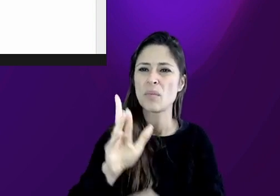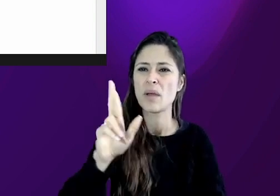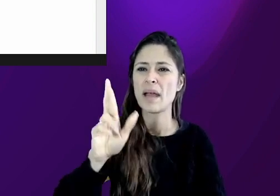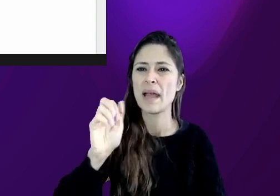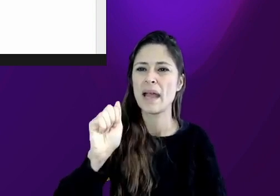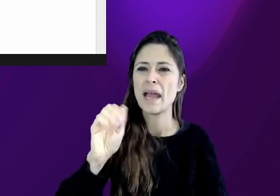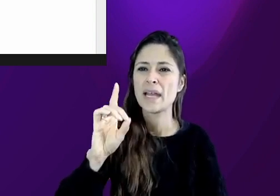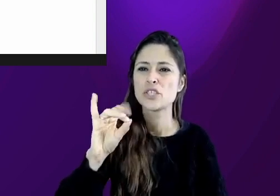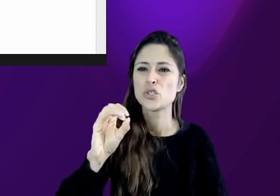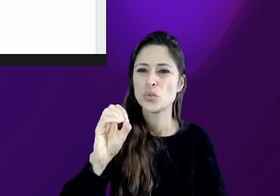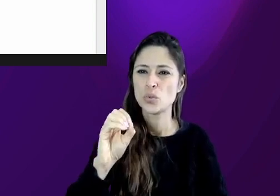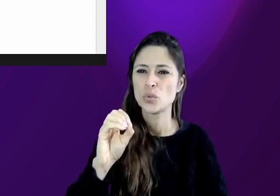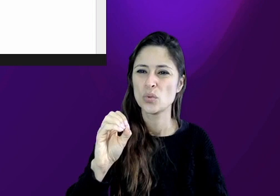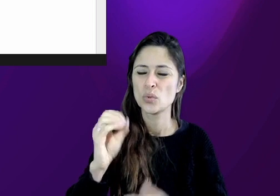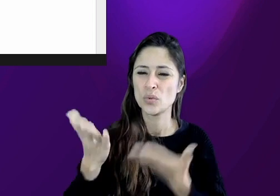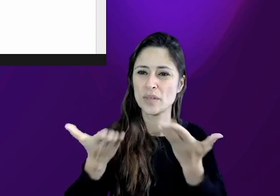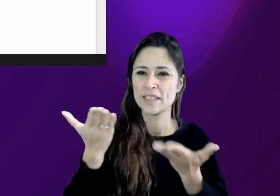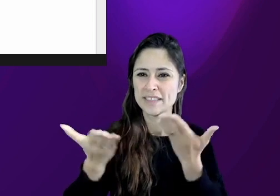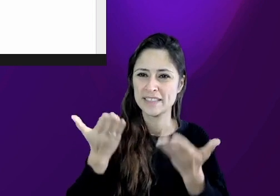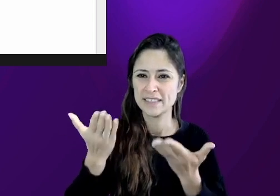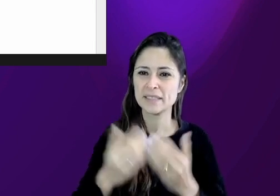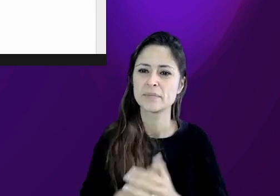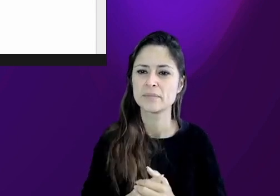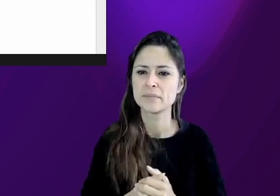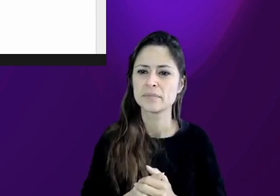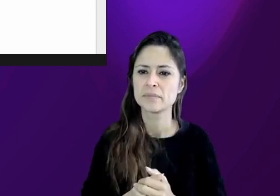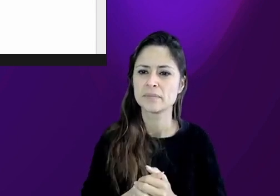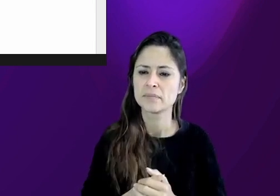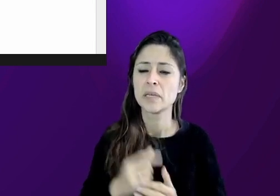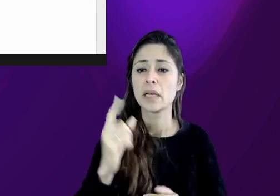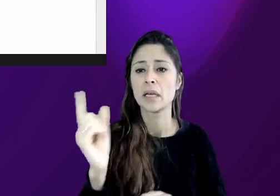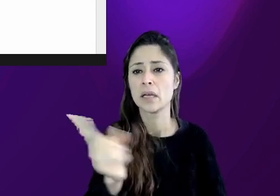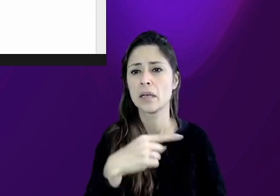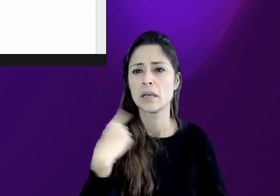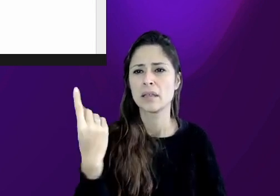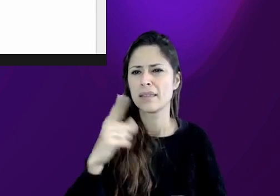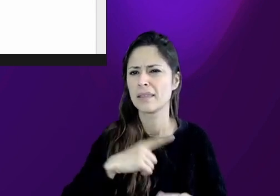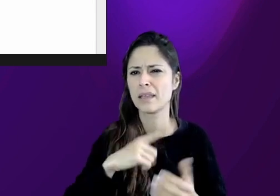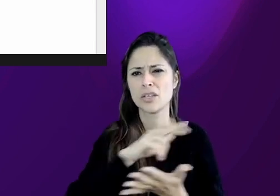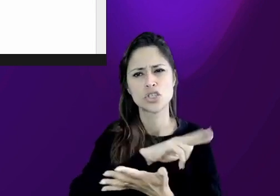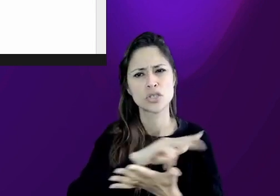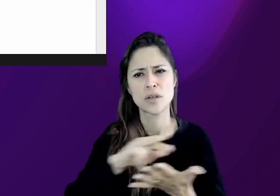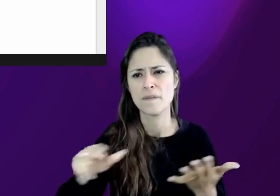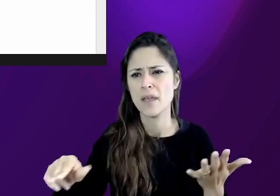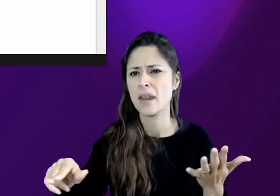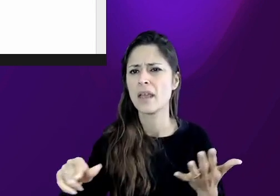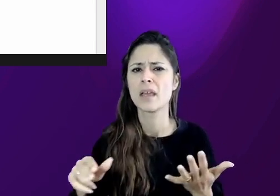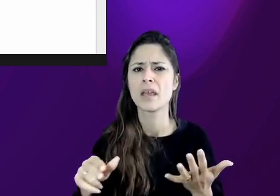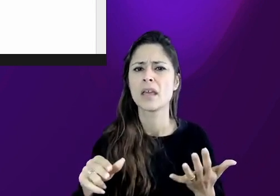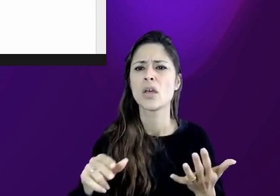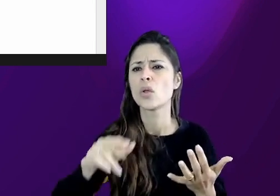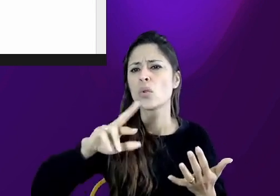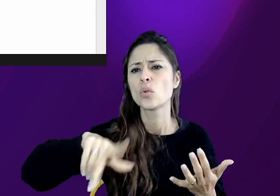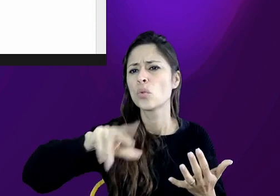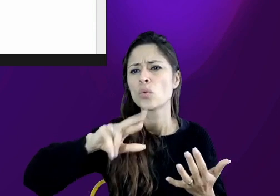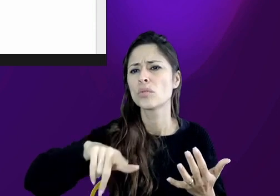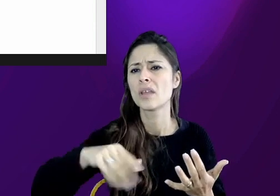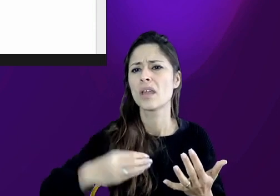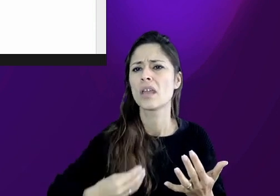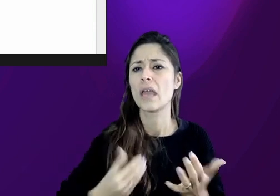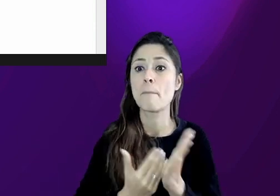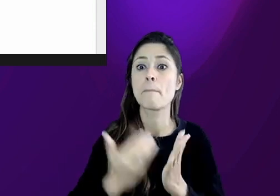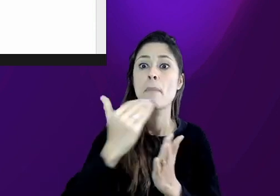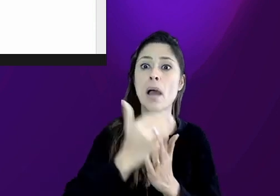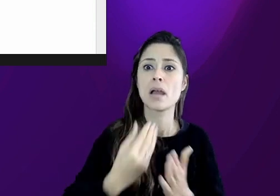com tumores borderline dessecável, e a gente tem vários aí, né? Não existe diferença em sobrevida global para quem